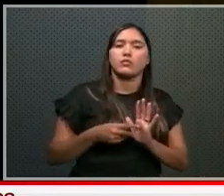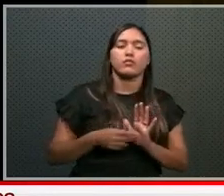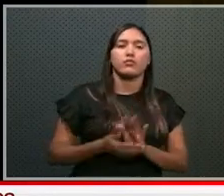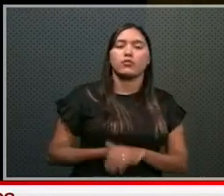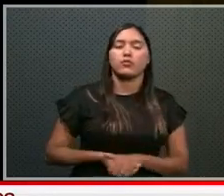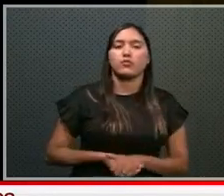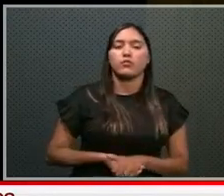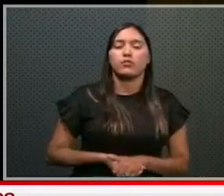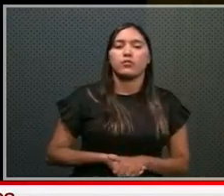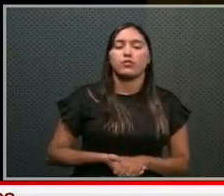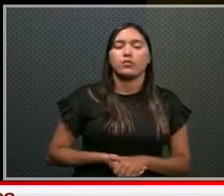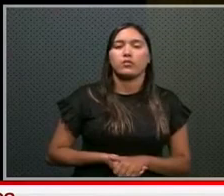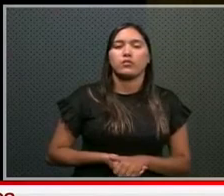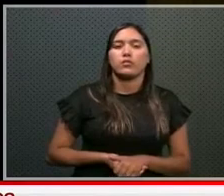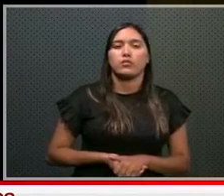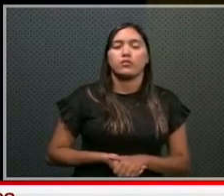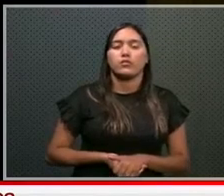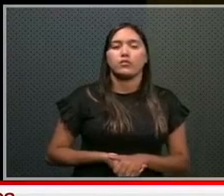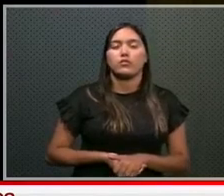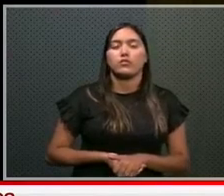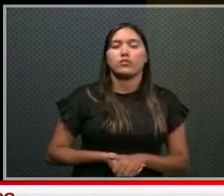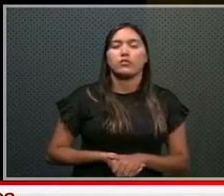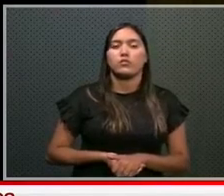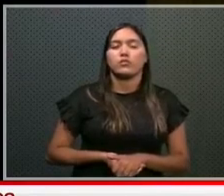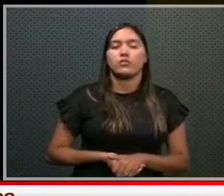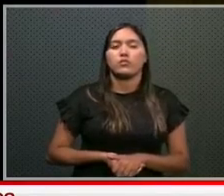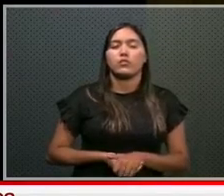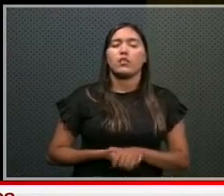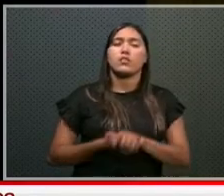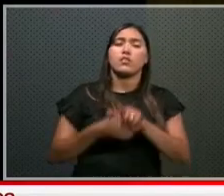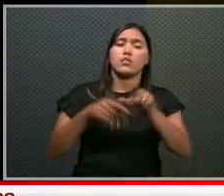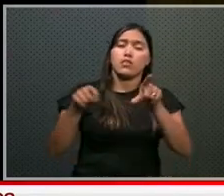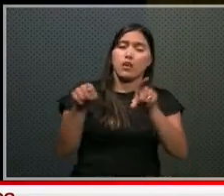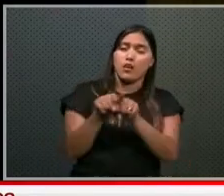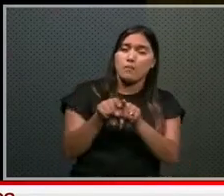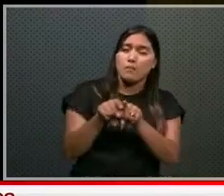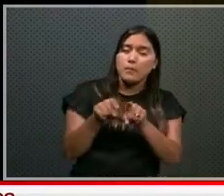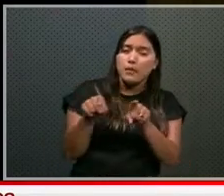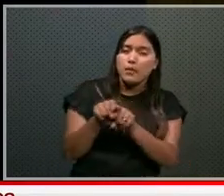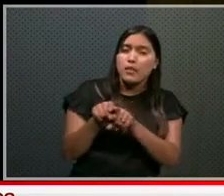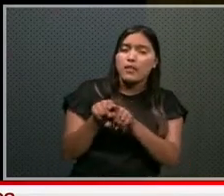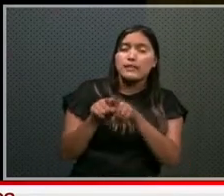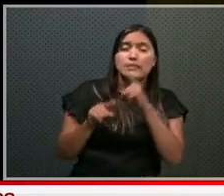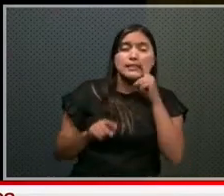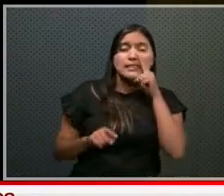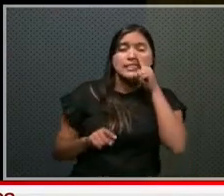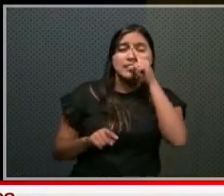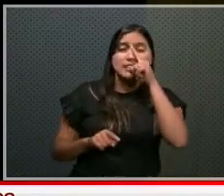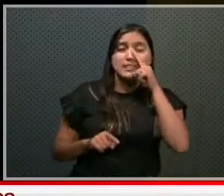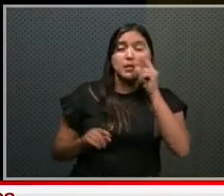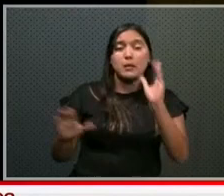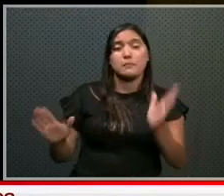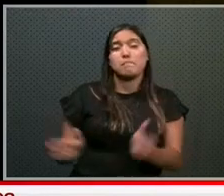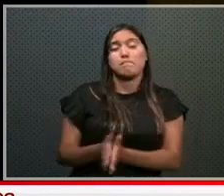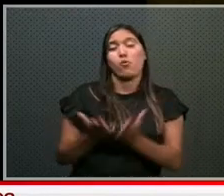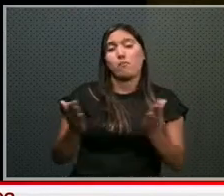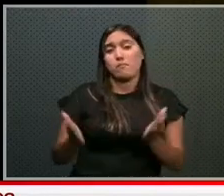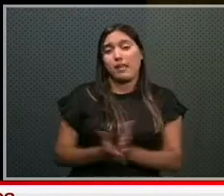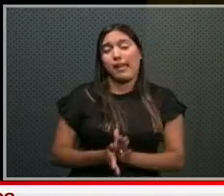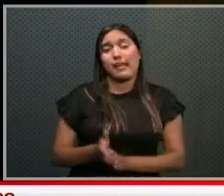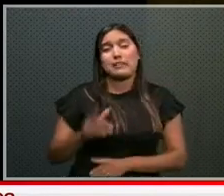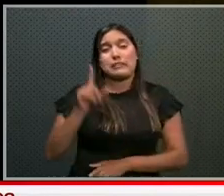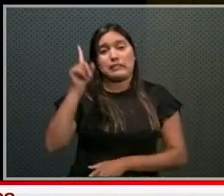compra e consequentemente e consequentemente perdão nos Riscos de vulnerabilidade alimentar